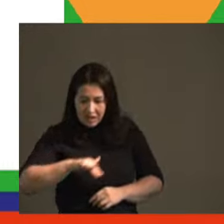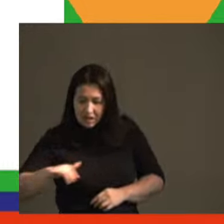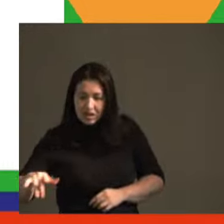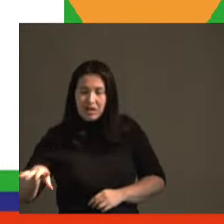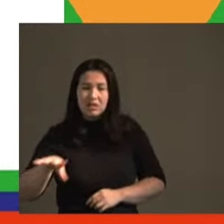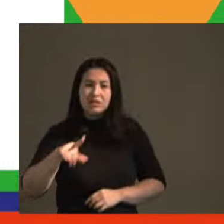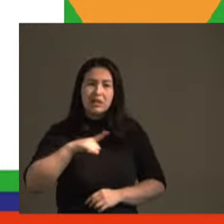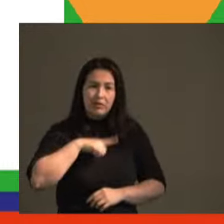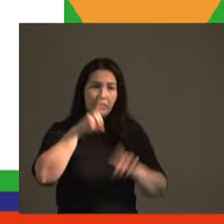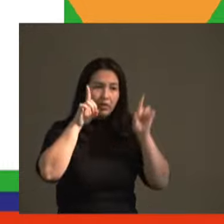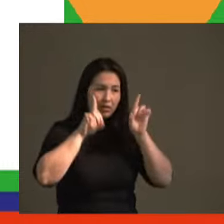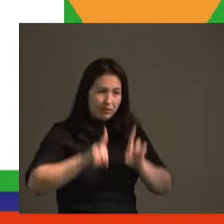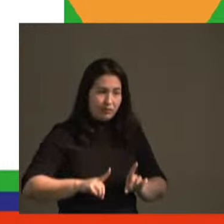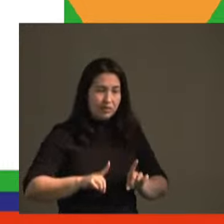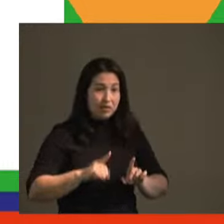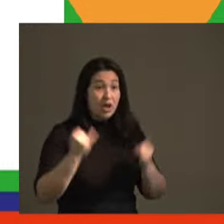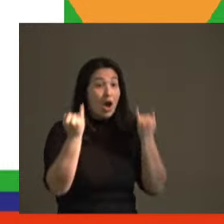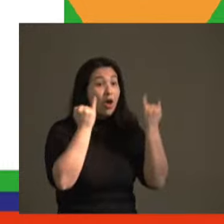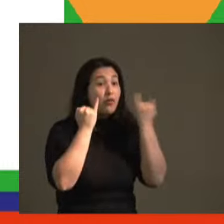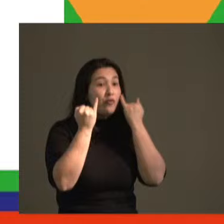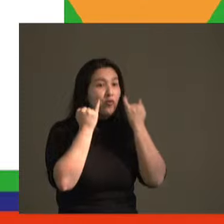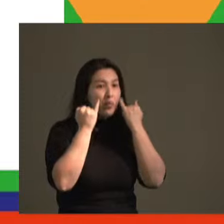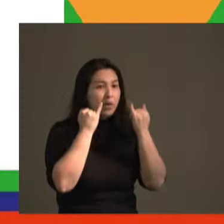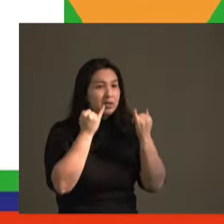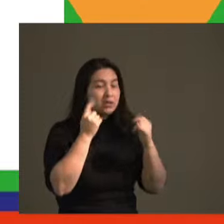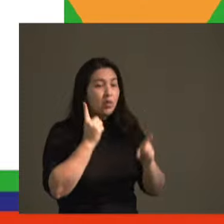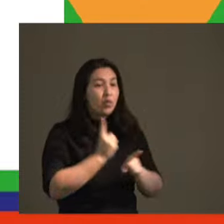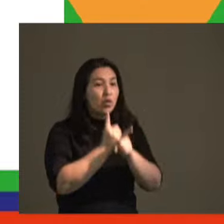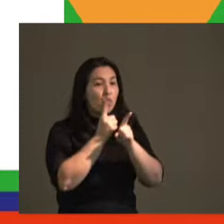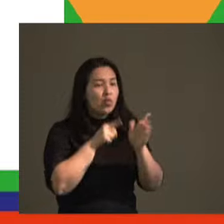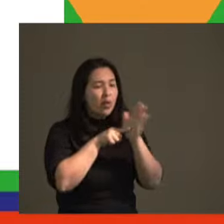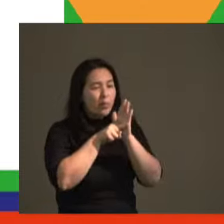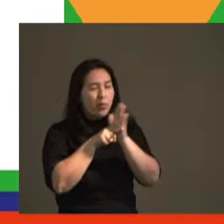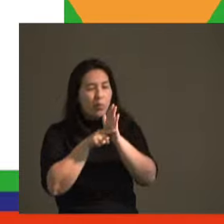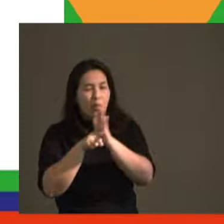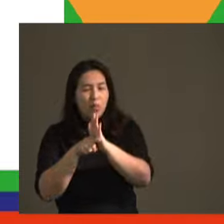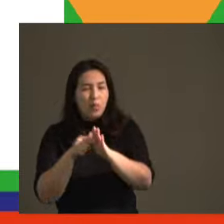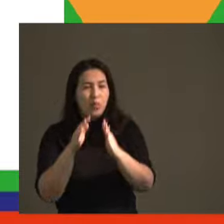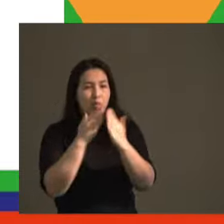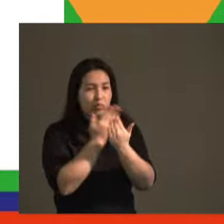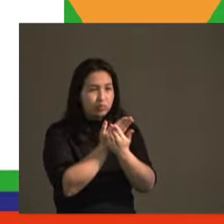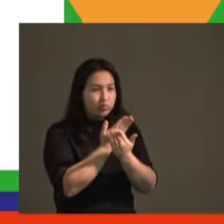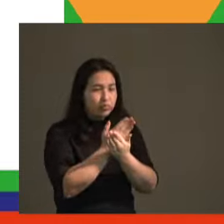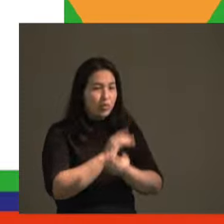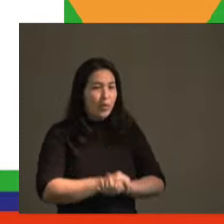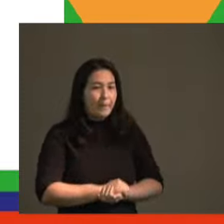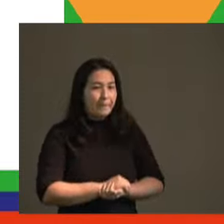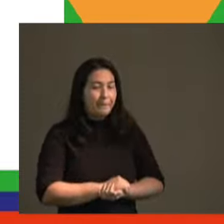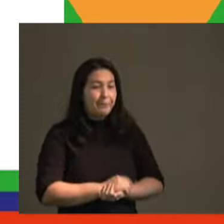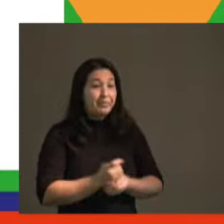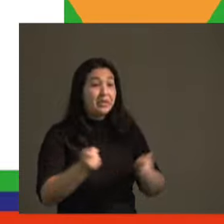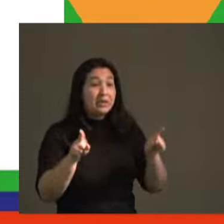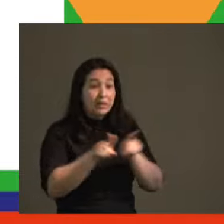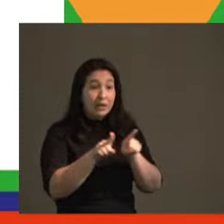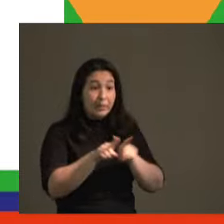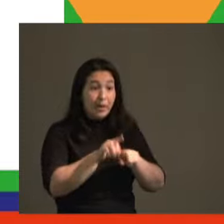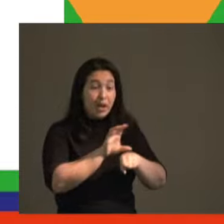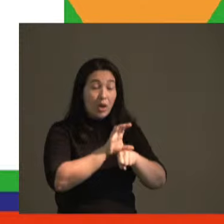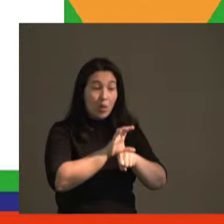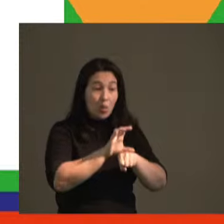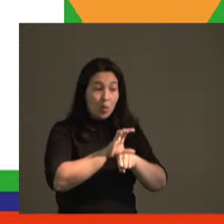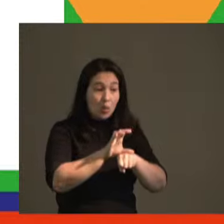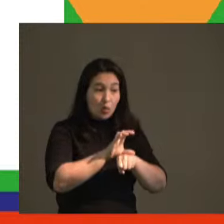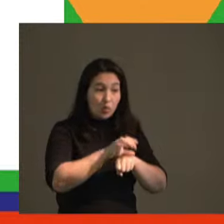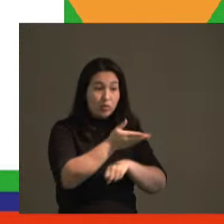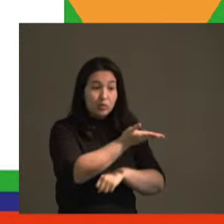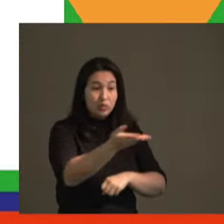Né? Isso que nos dá essa informação é o censo escolar. E uma capacitação para 63 mil professores também,